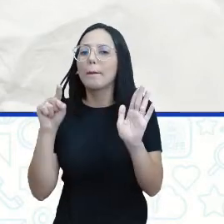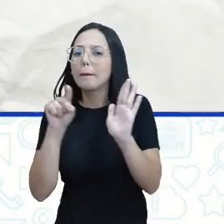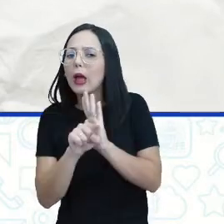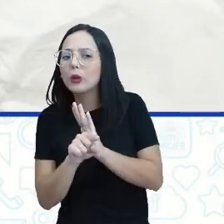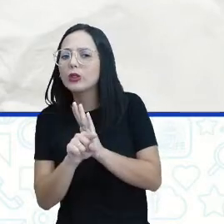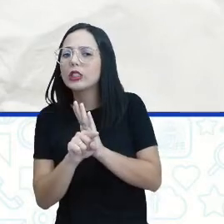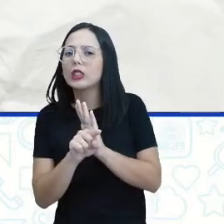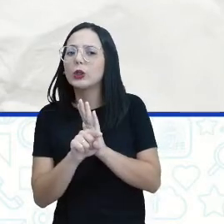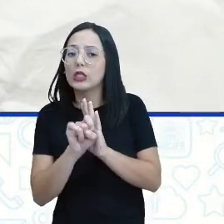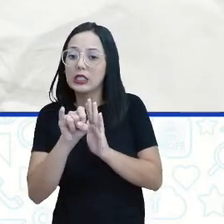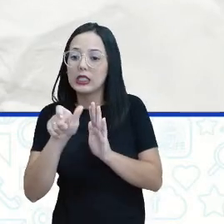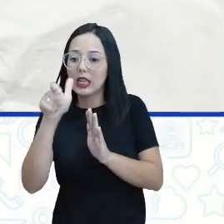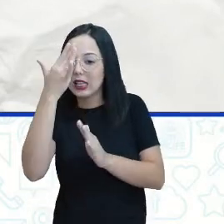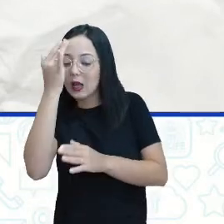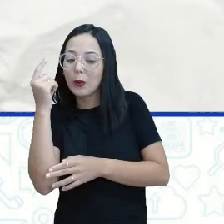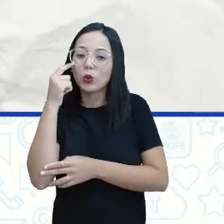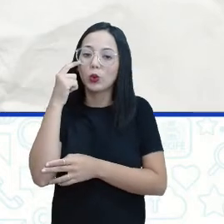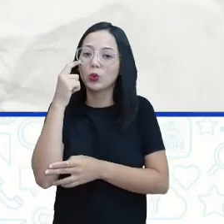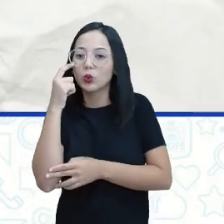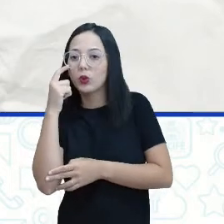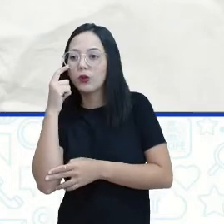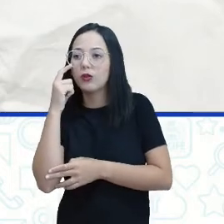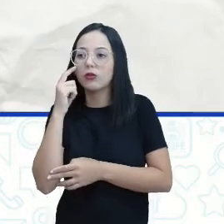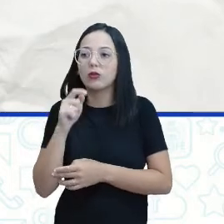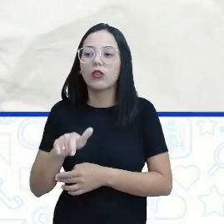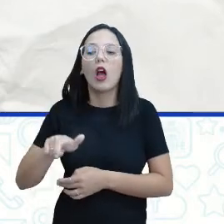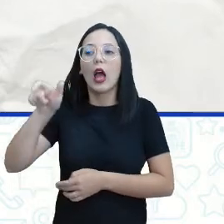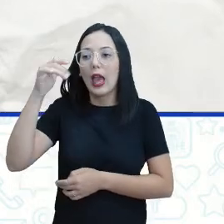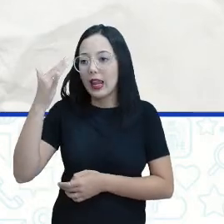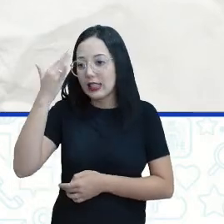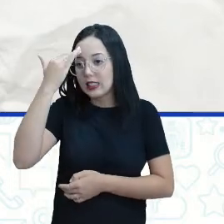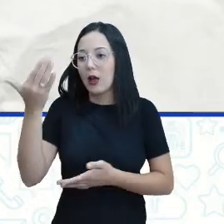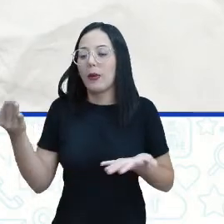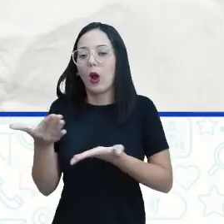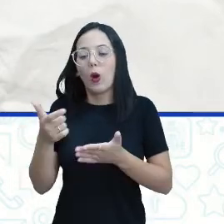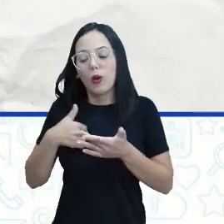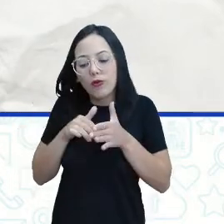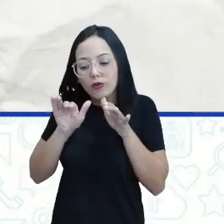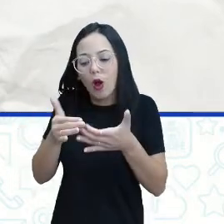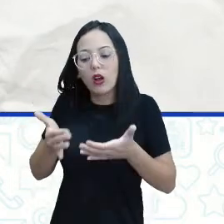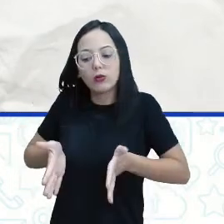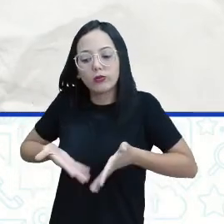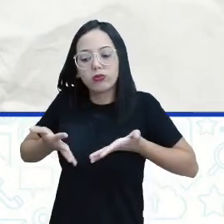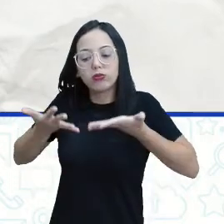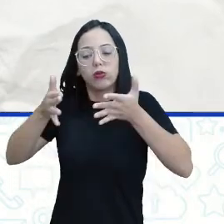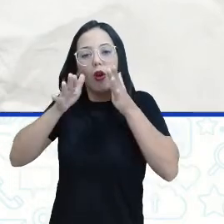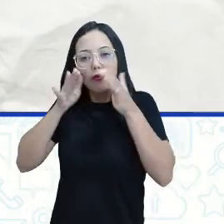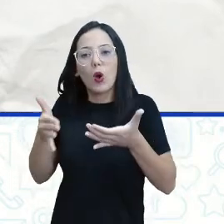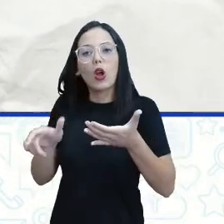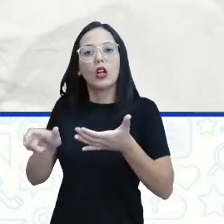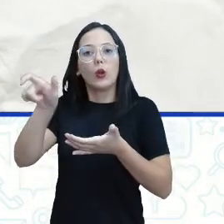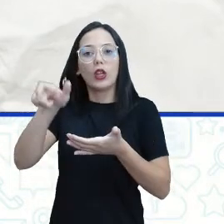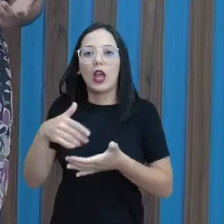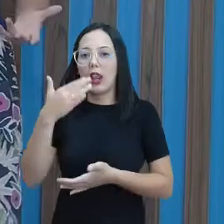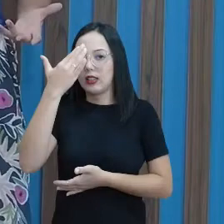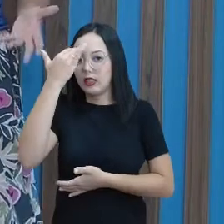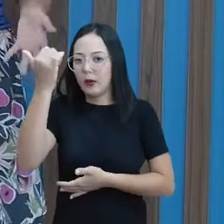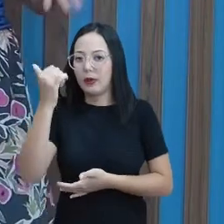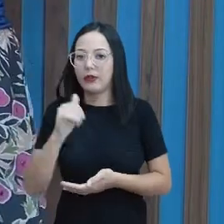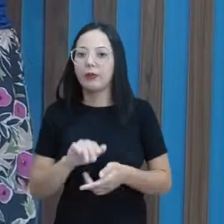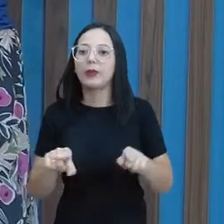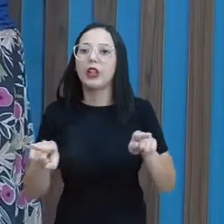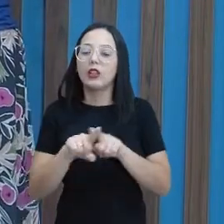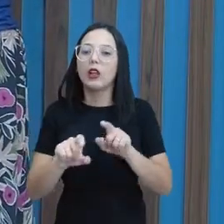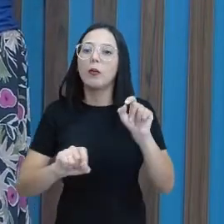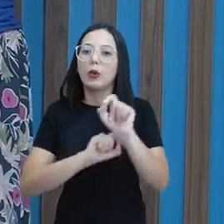estou perguntando, então tenho dúvida. A Mônica sabe, então estou dando exclamação, estou dando mais ênfase nisso. E aqui a